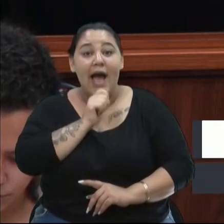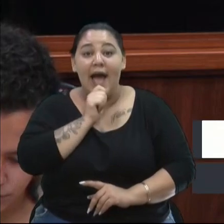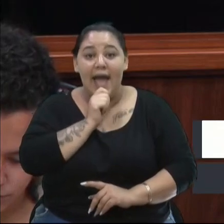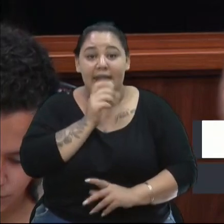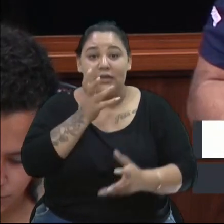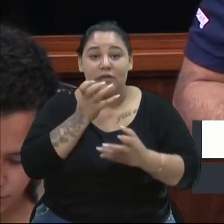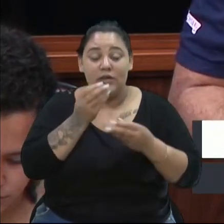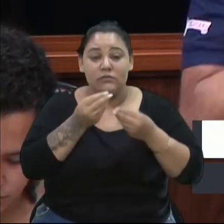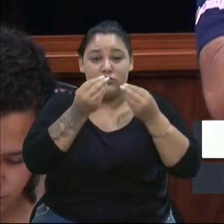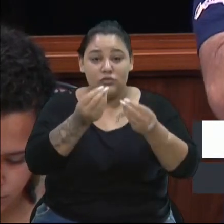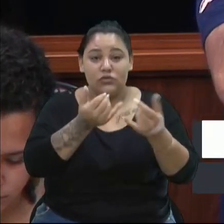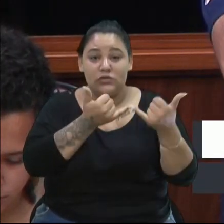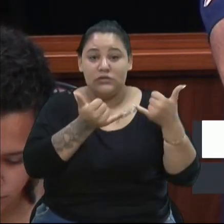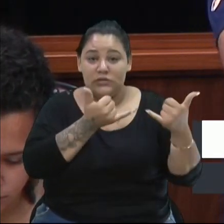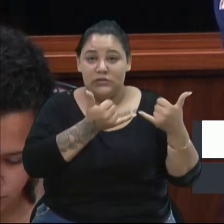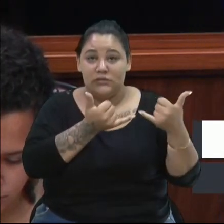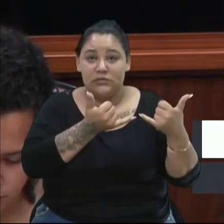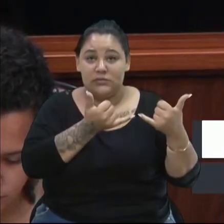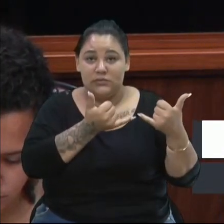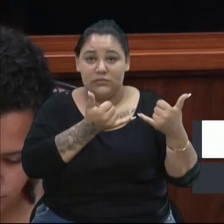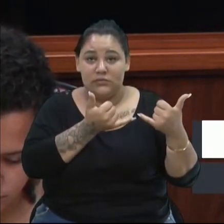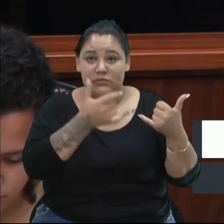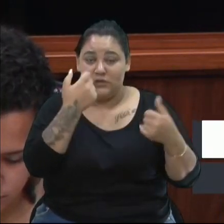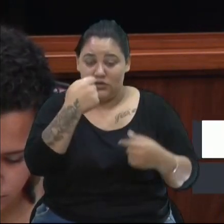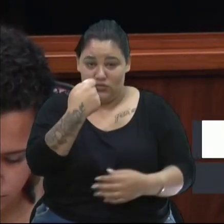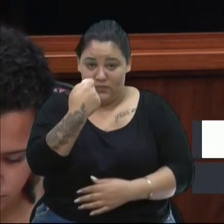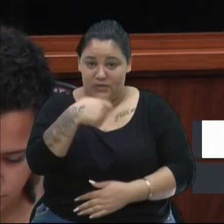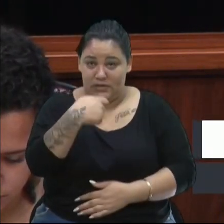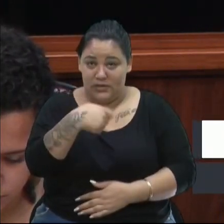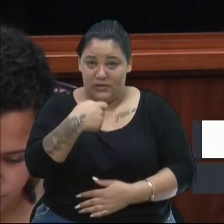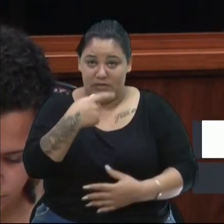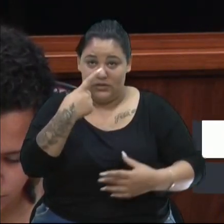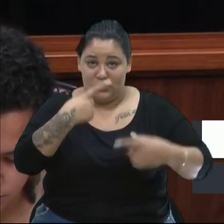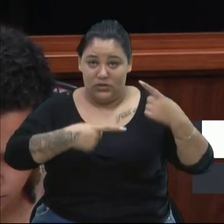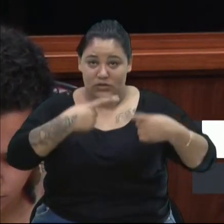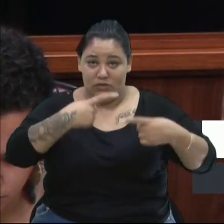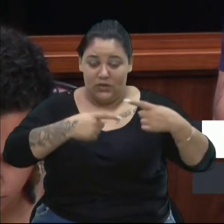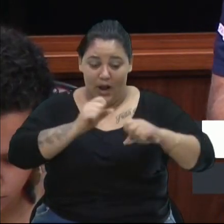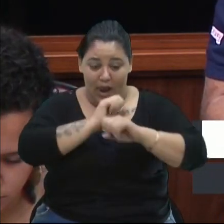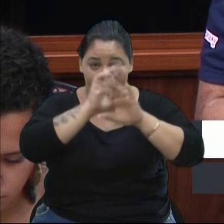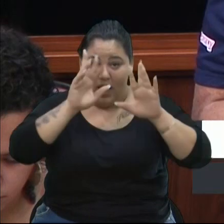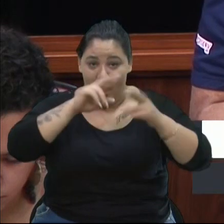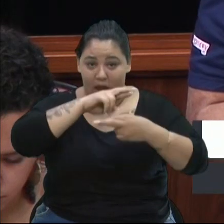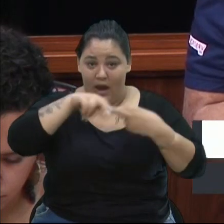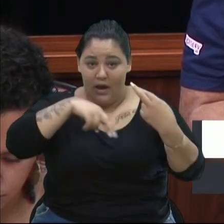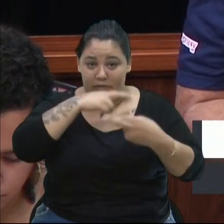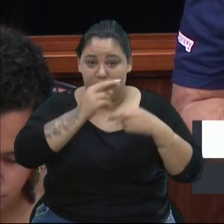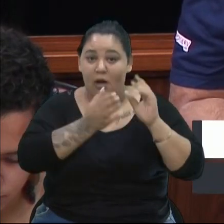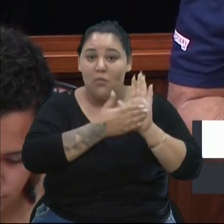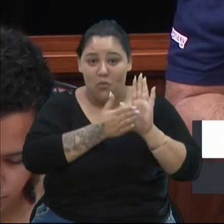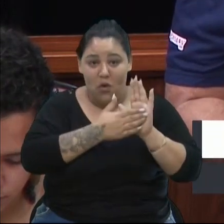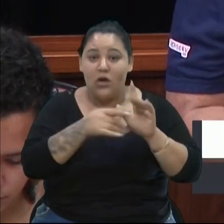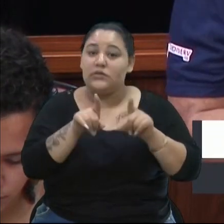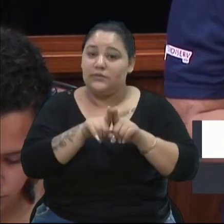outro exemplo, porque a gente tem que tornar nítida essa reforma e essa proposta.